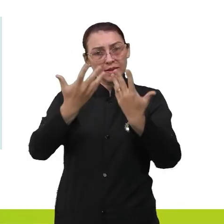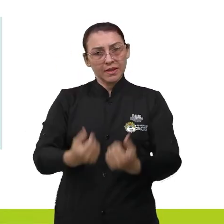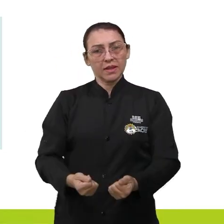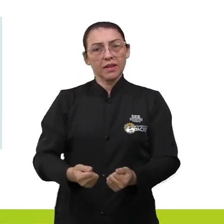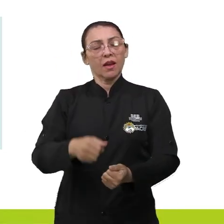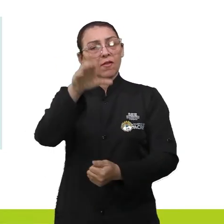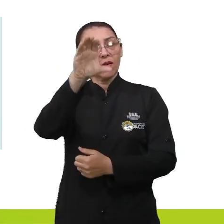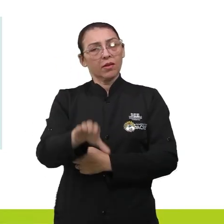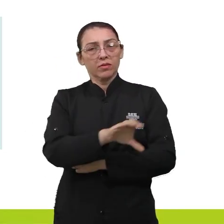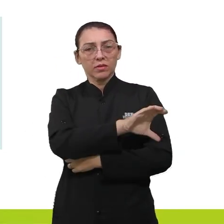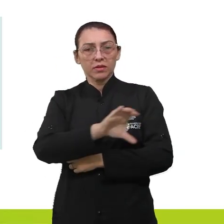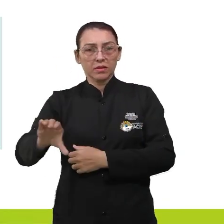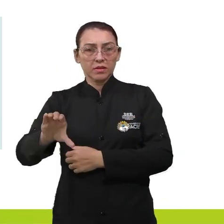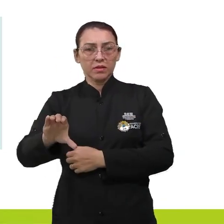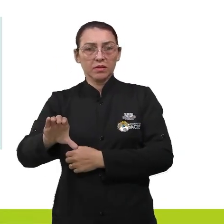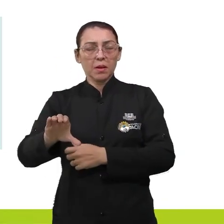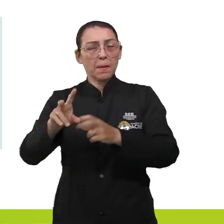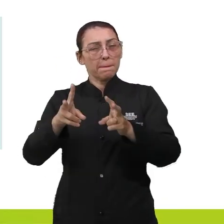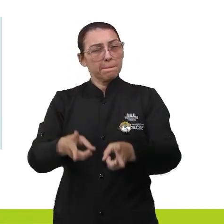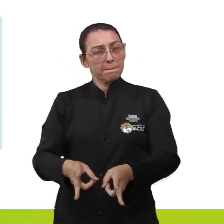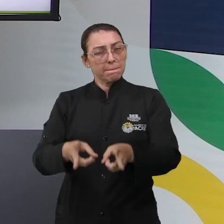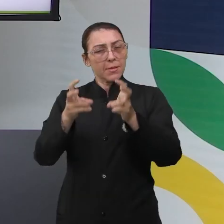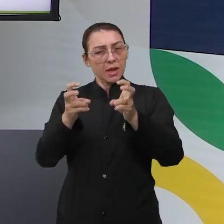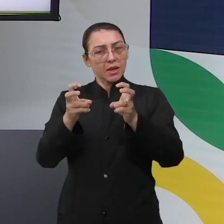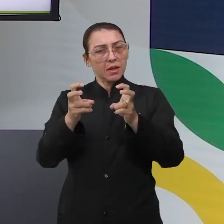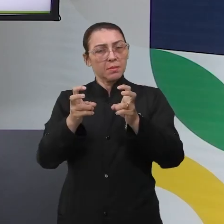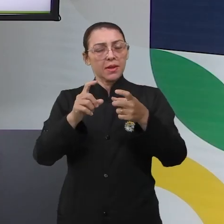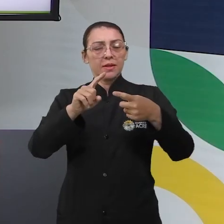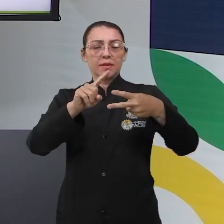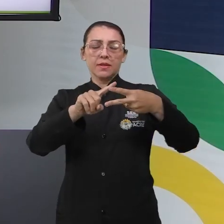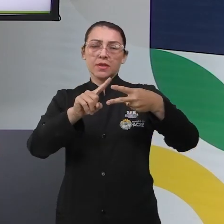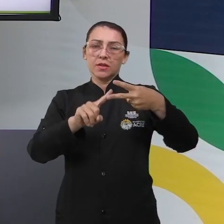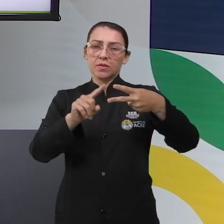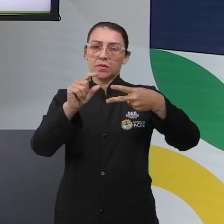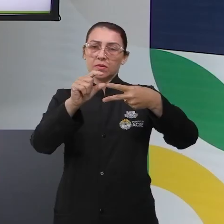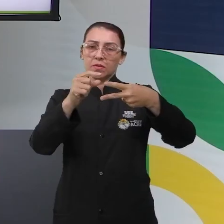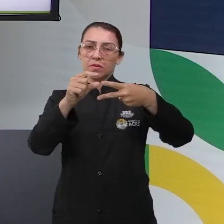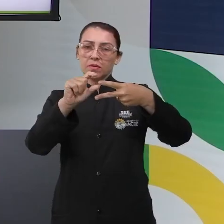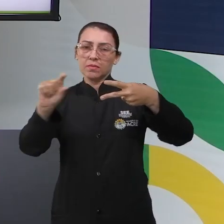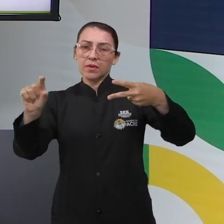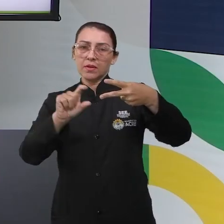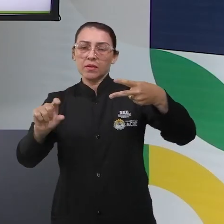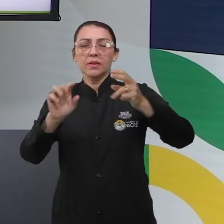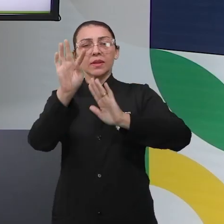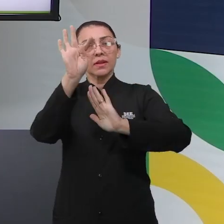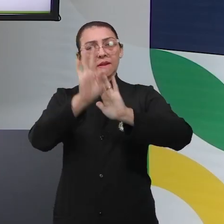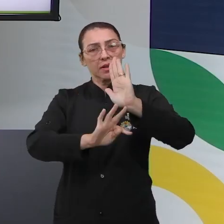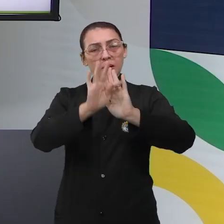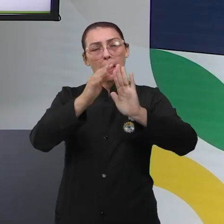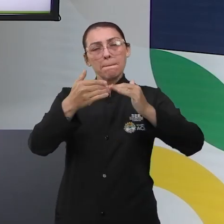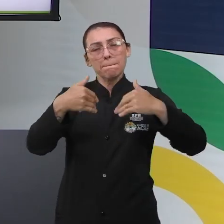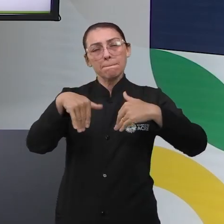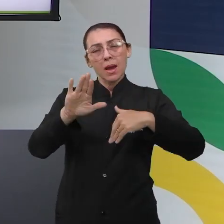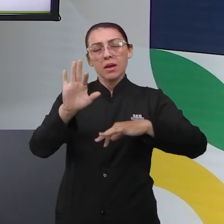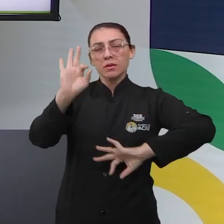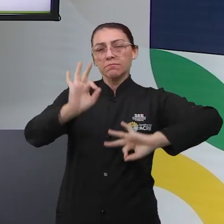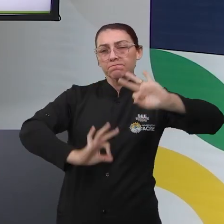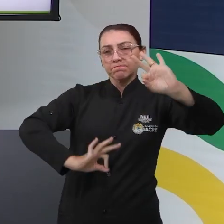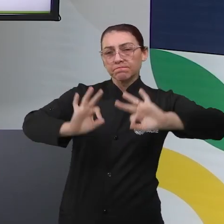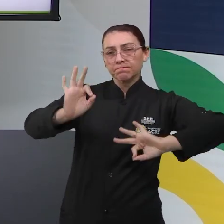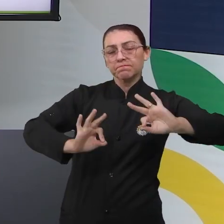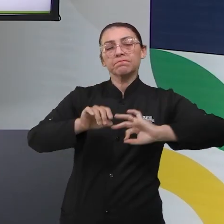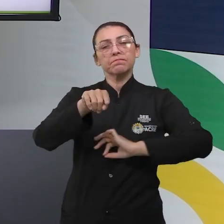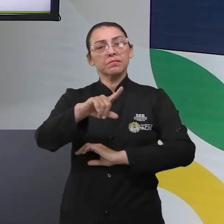ao catolicismo. Perceberam que nesses 2 parágrafos o texto ele ficou mais organizado?